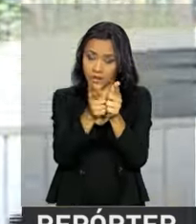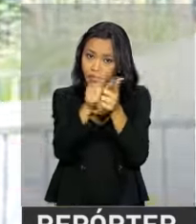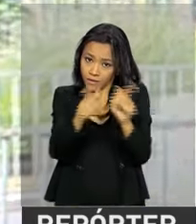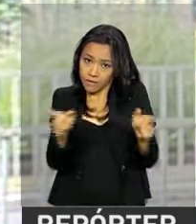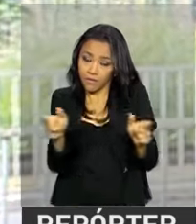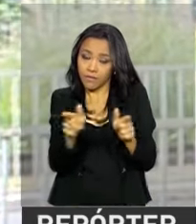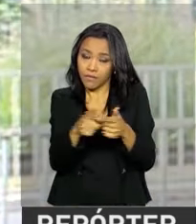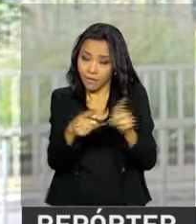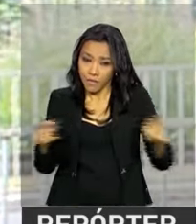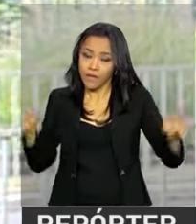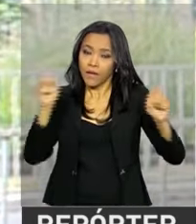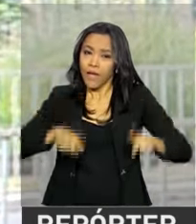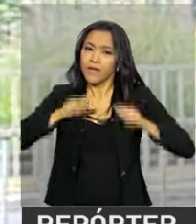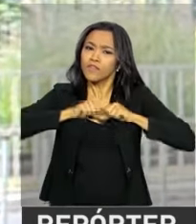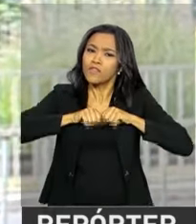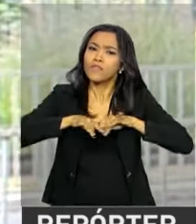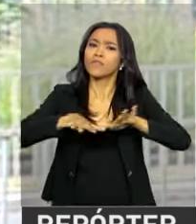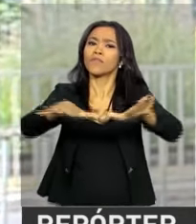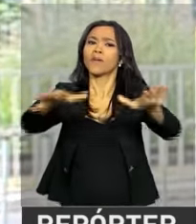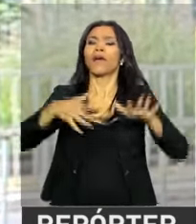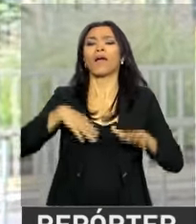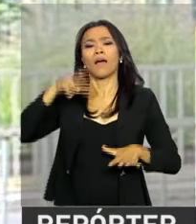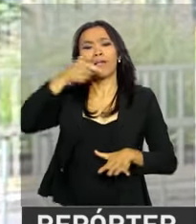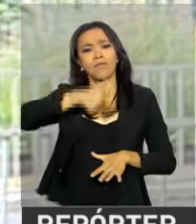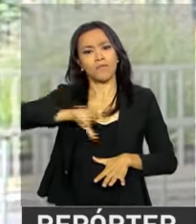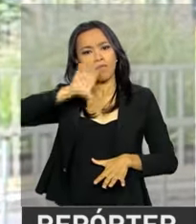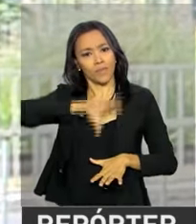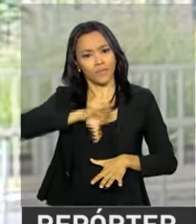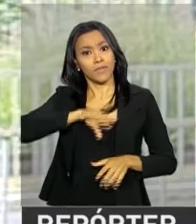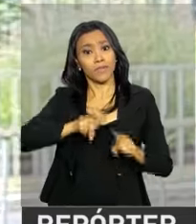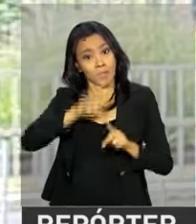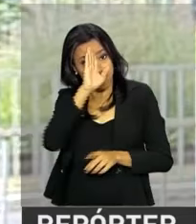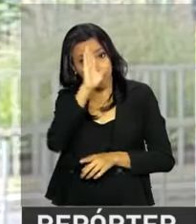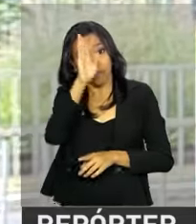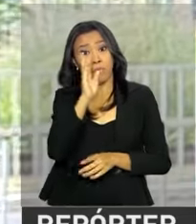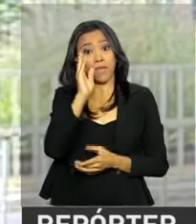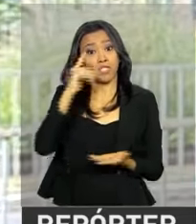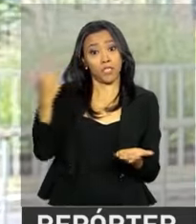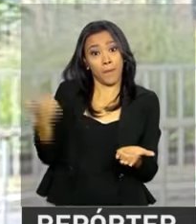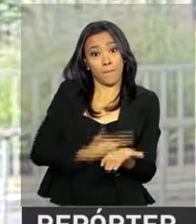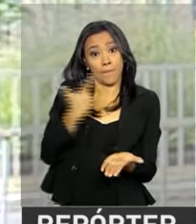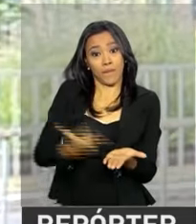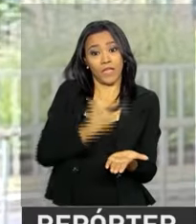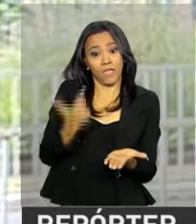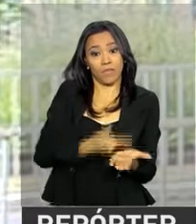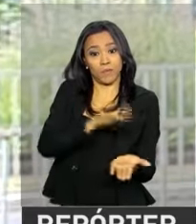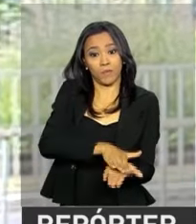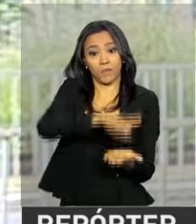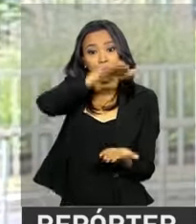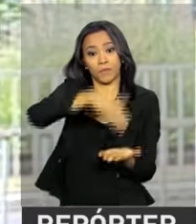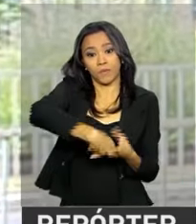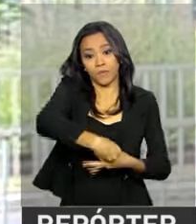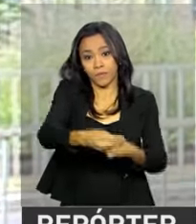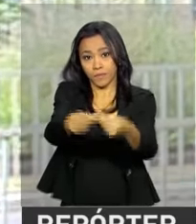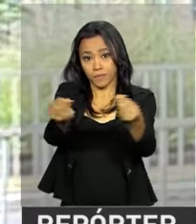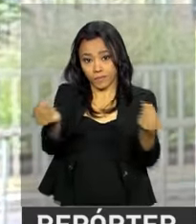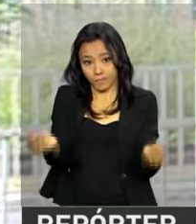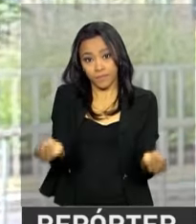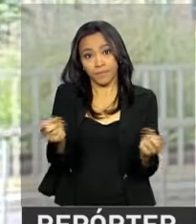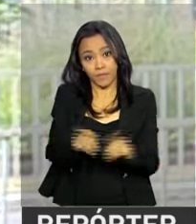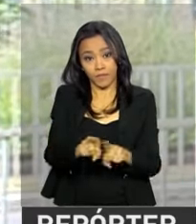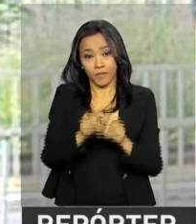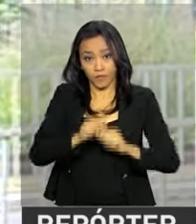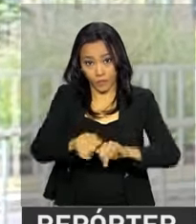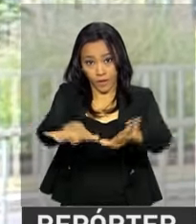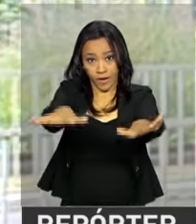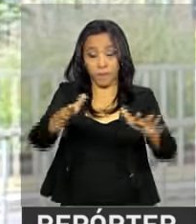língua portuguesa, como, por exemplo, a divulgação de livros, a publicação de livros. Bom, hoje vários assuntos também